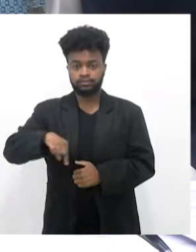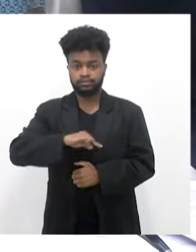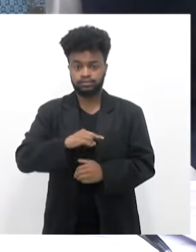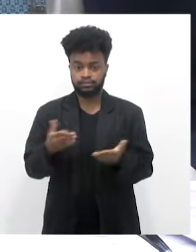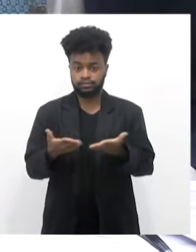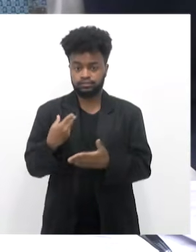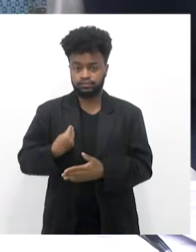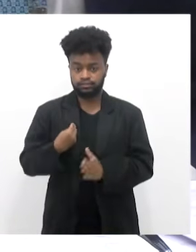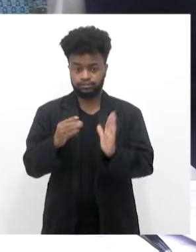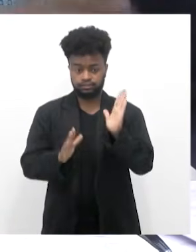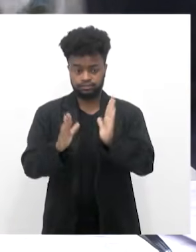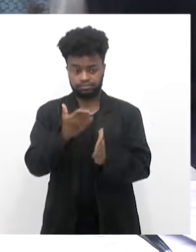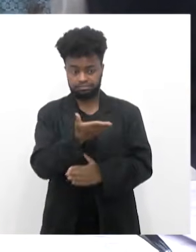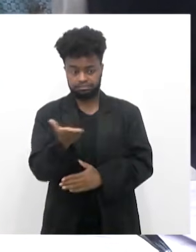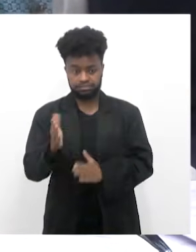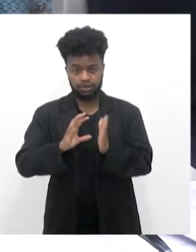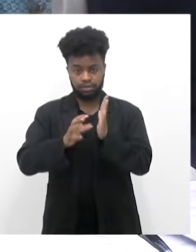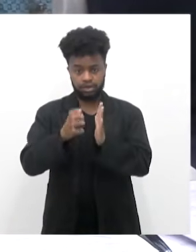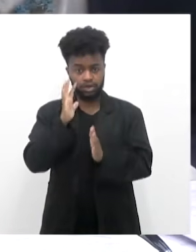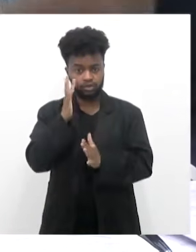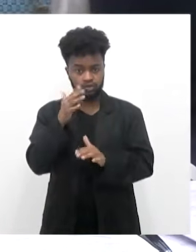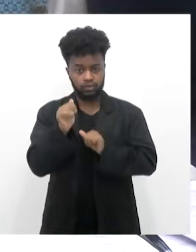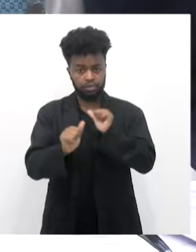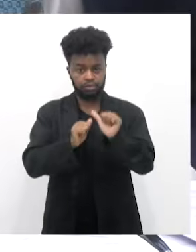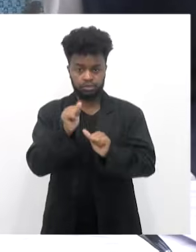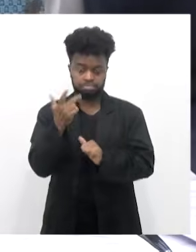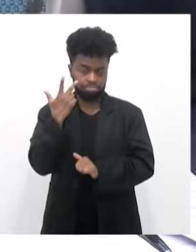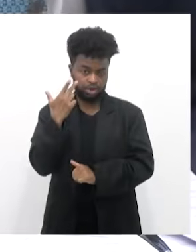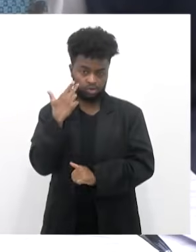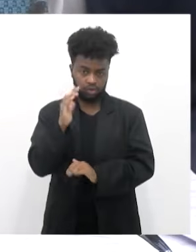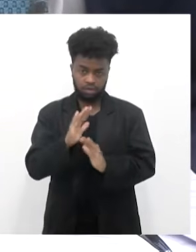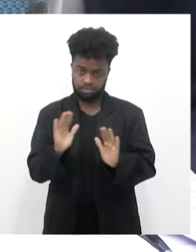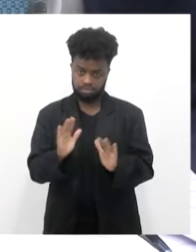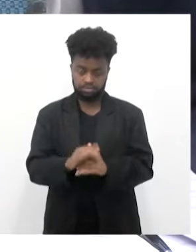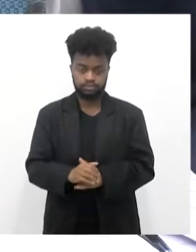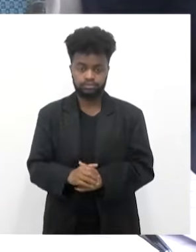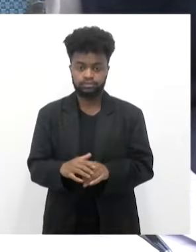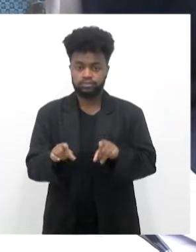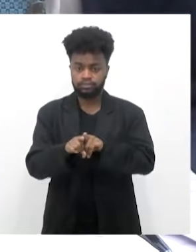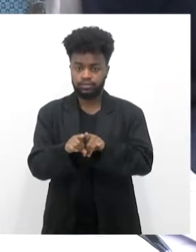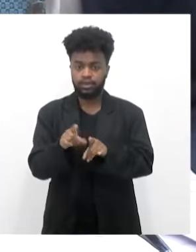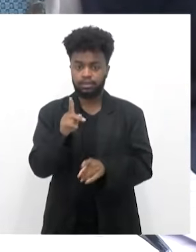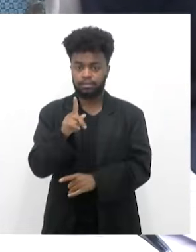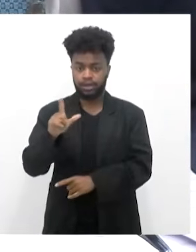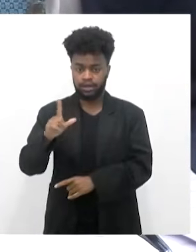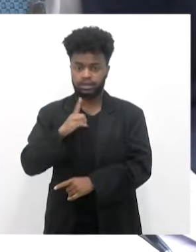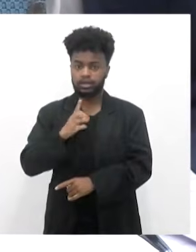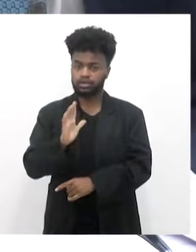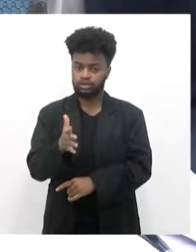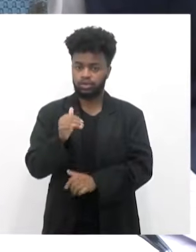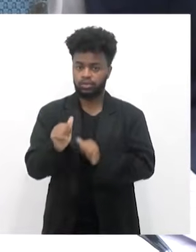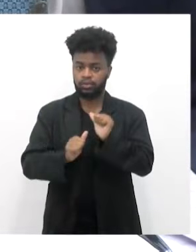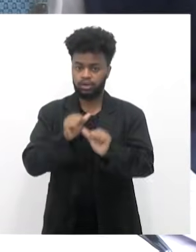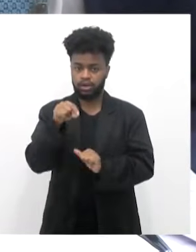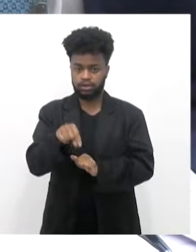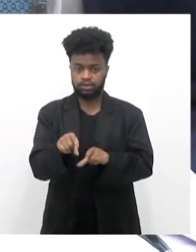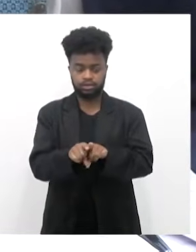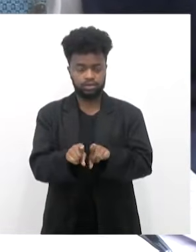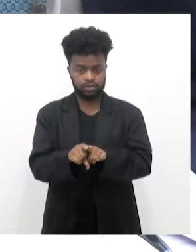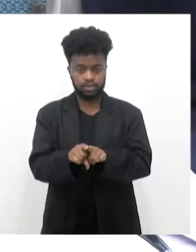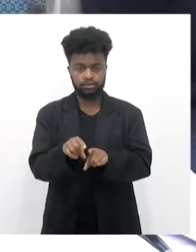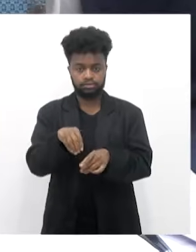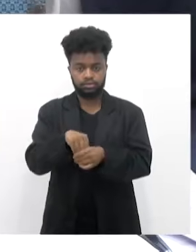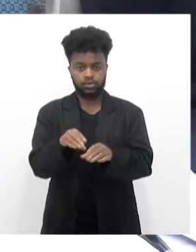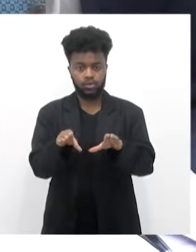momento que os partidos resolvem fazer suas mudanças, é natural. No próprio PL já teve mudanças aqui também nessa